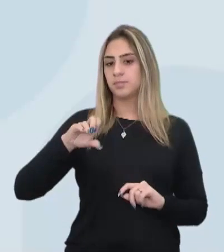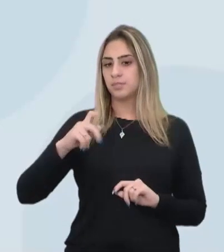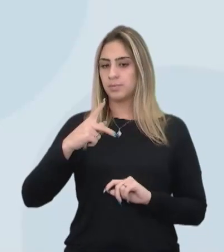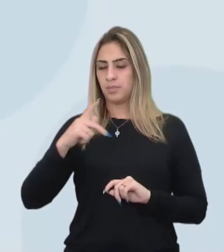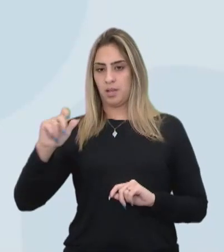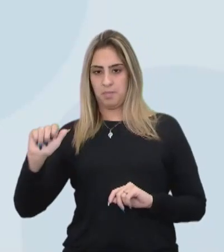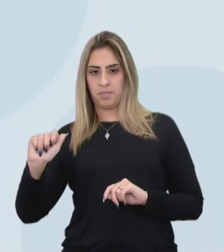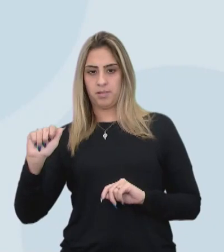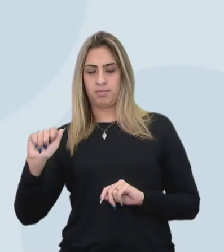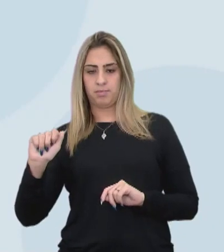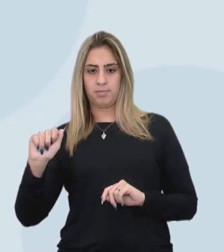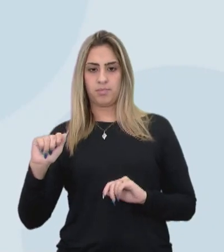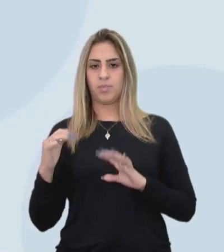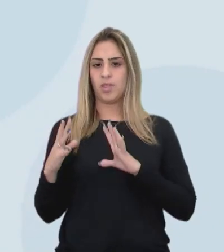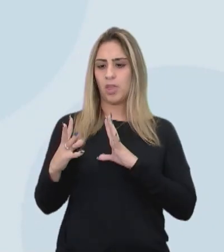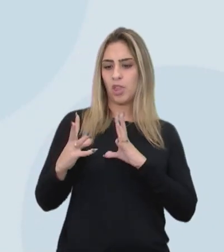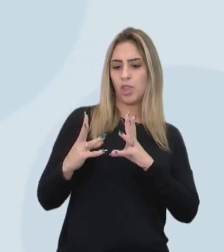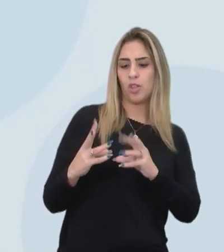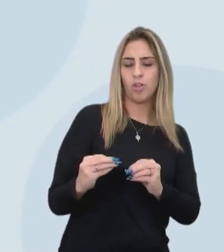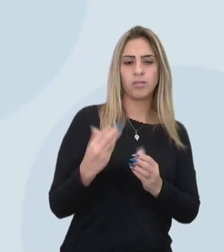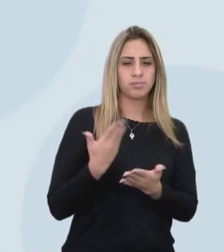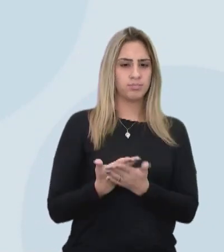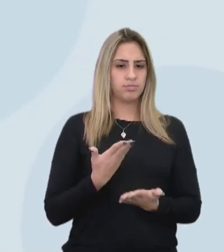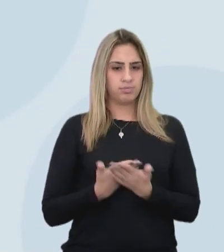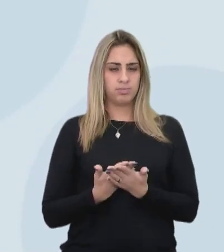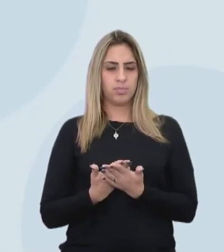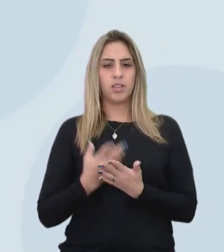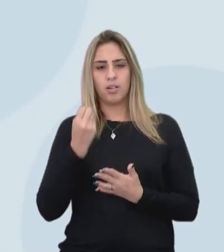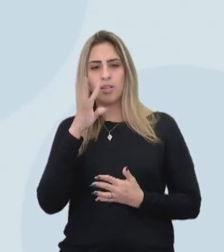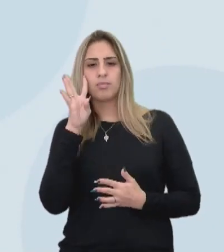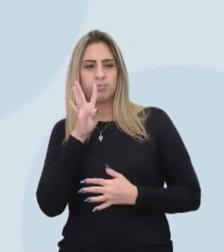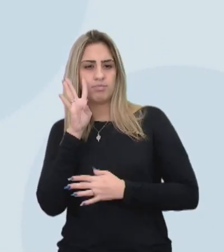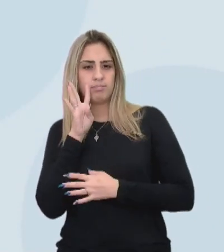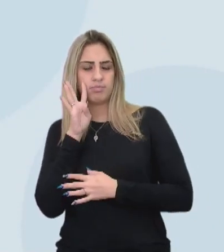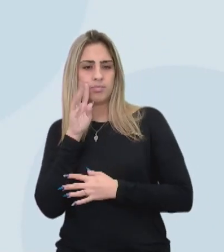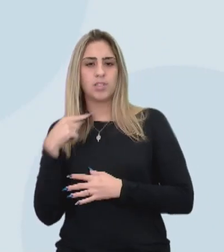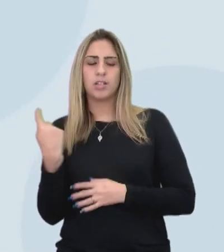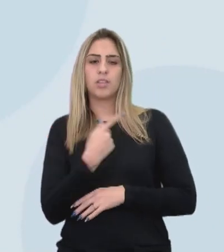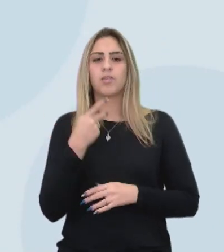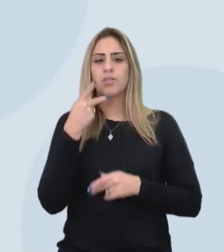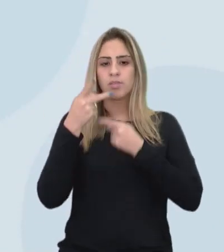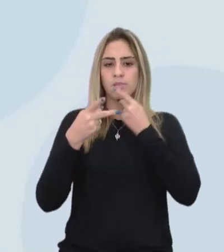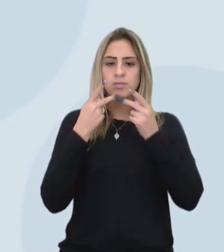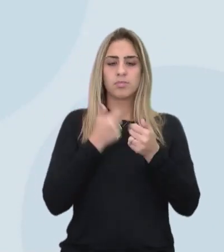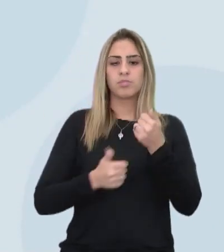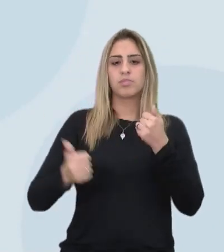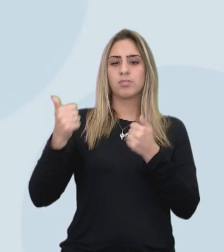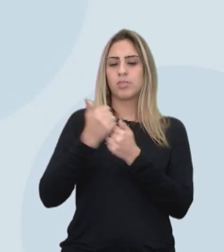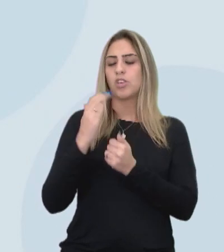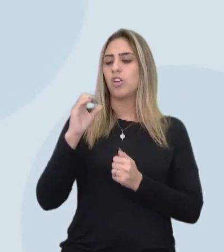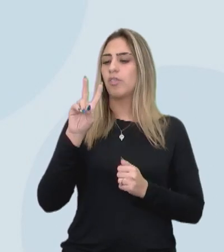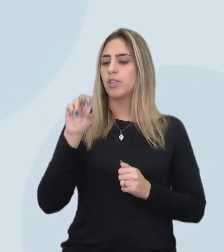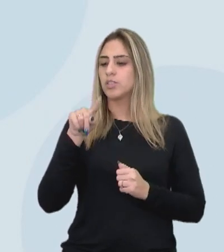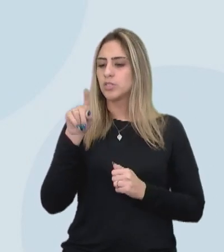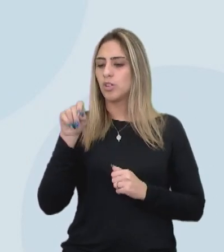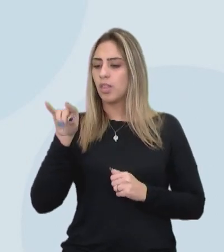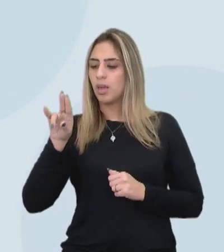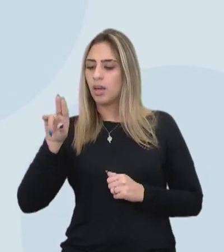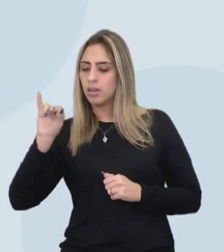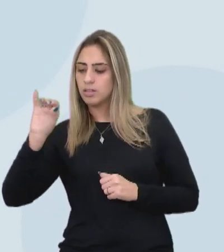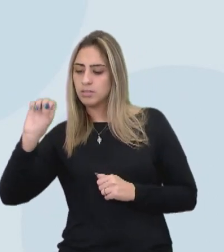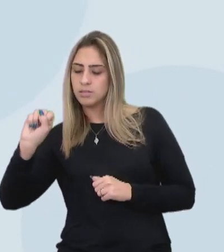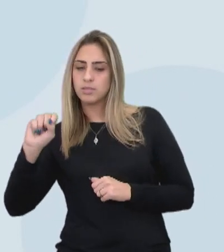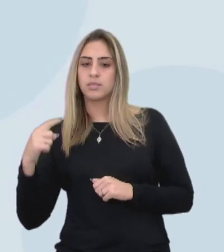mapa. Lembra do mapa com todas as nossas aulas? Olha só que bacana, gente. Nós falamos sobre suportes convencionais, suportes não